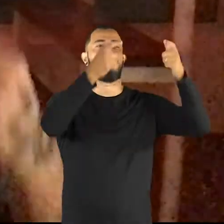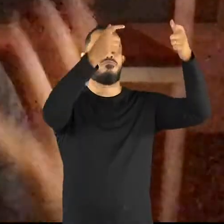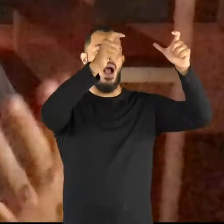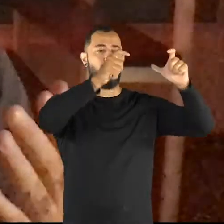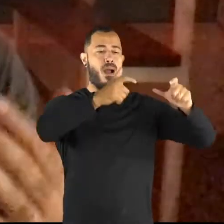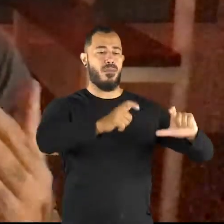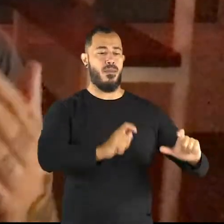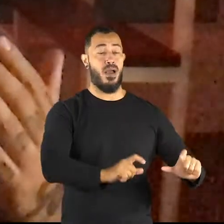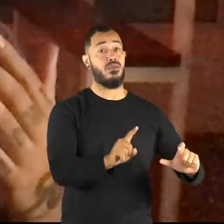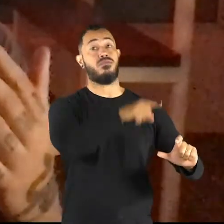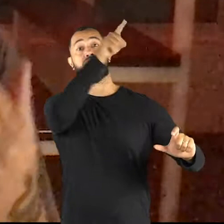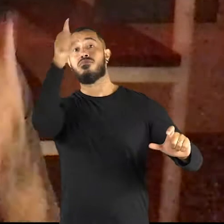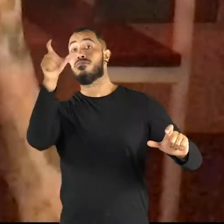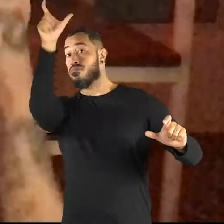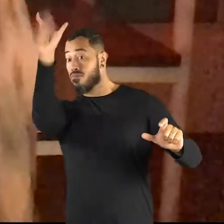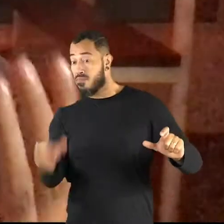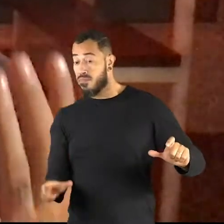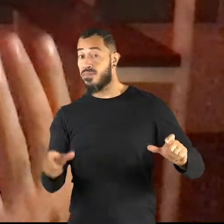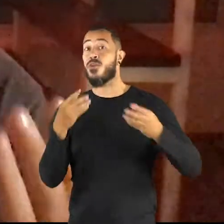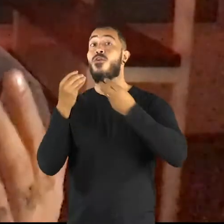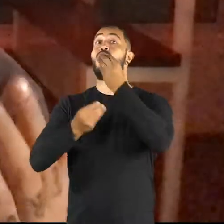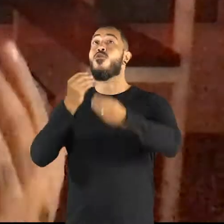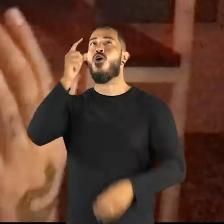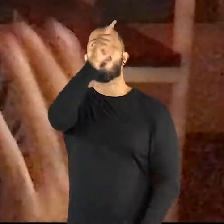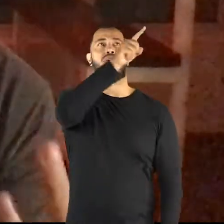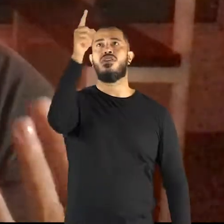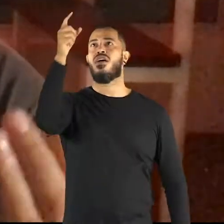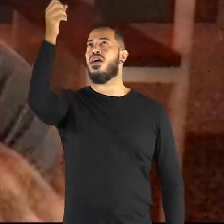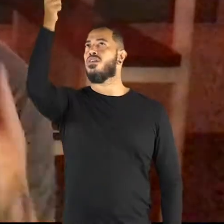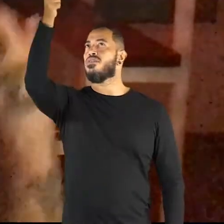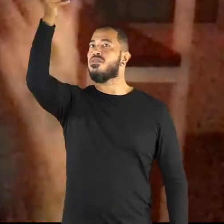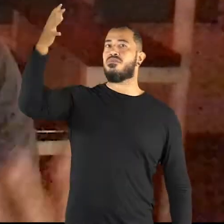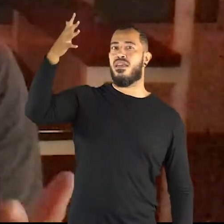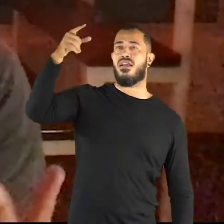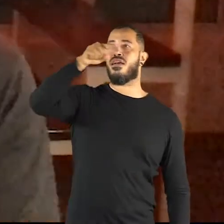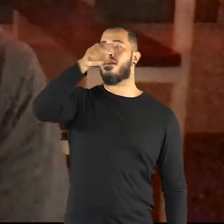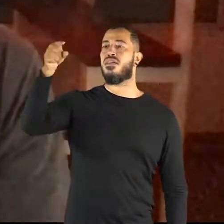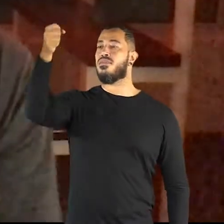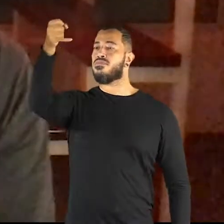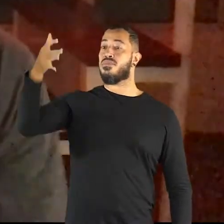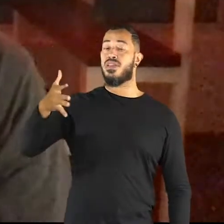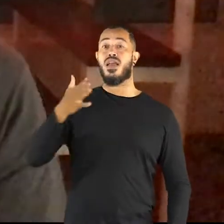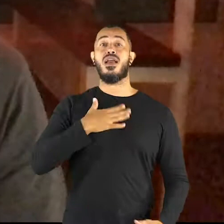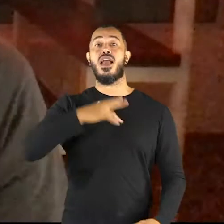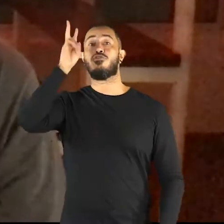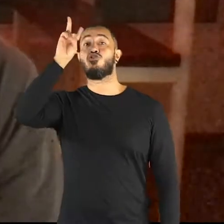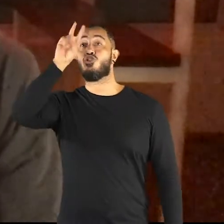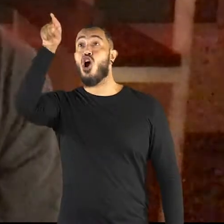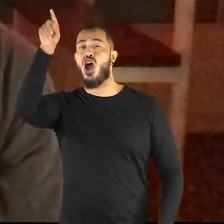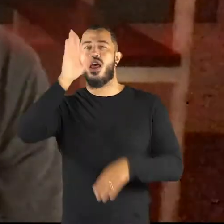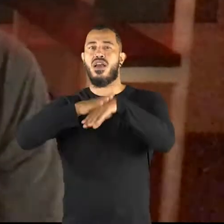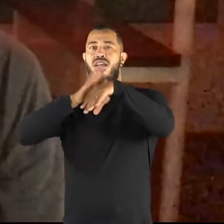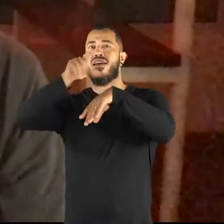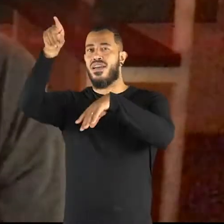parte musical, e o de outro lado a descrição disso. A descrição é o quê? É eu contando a história do que os personagens fazem,